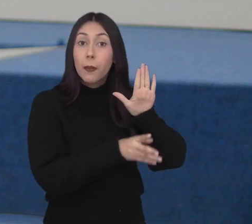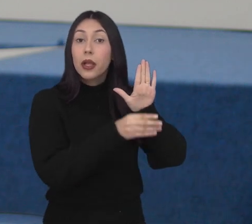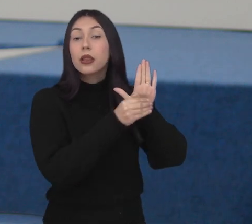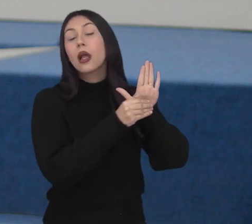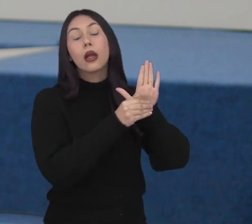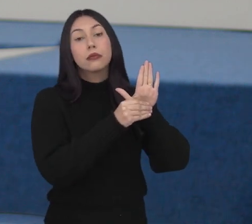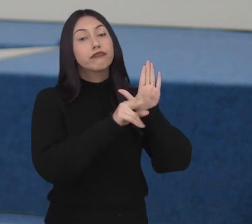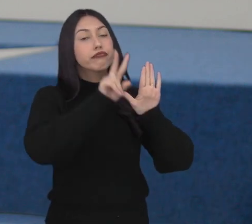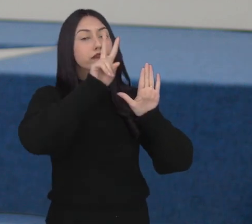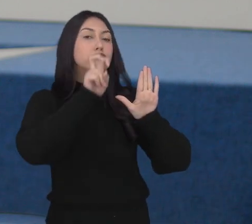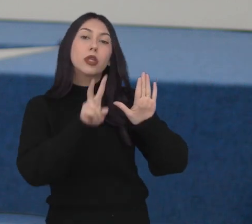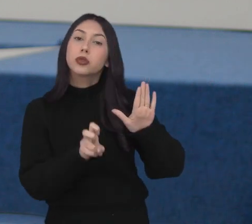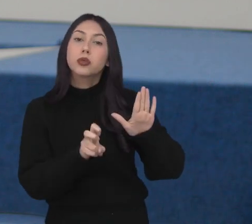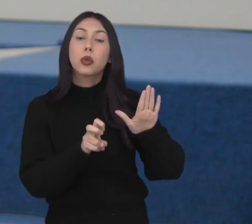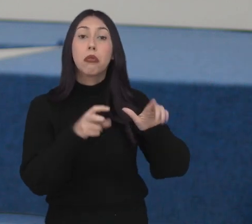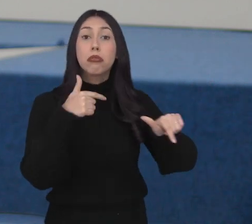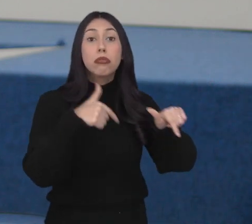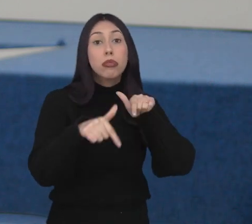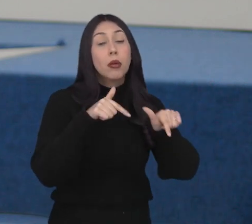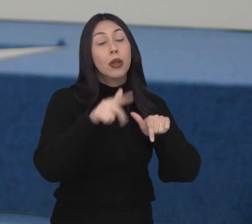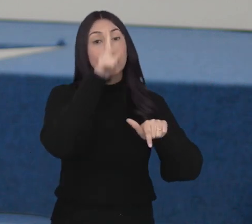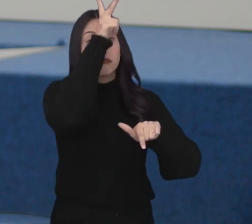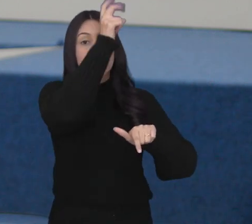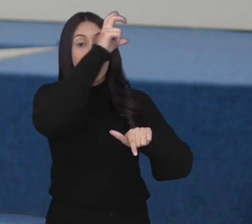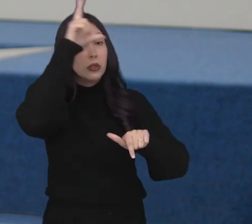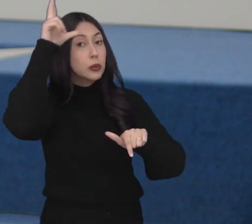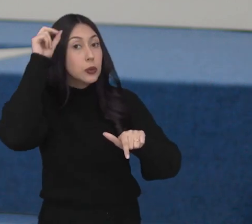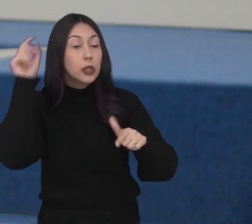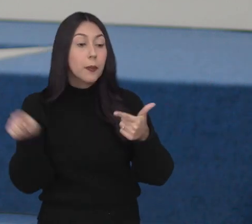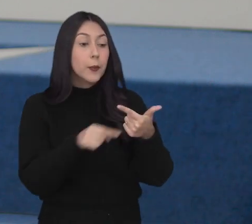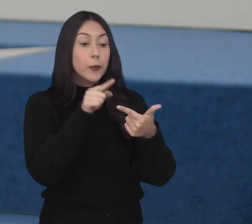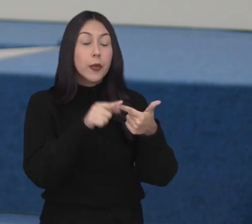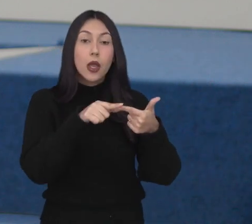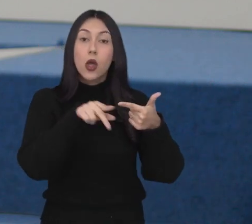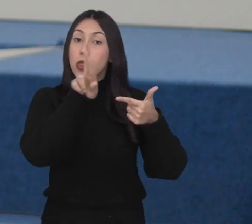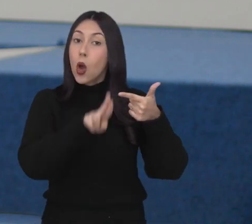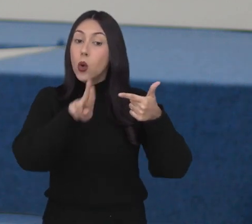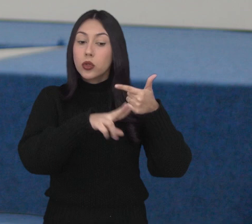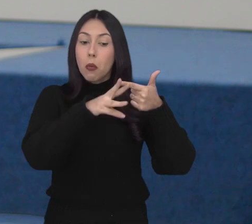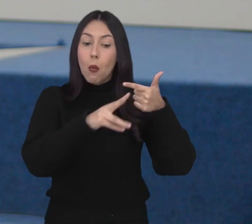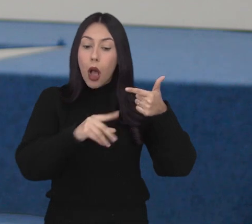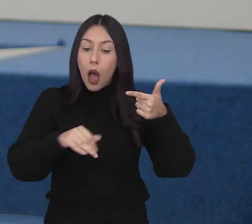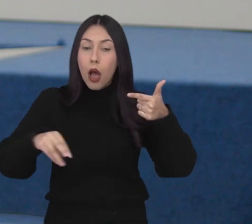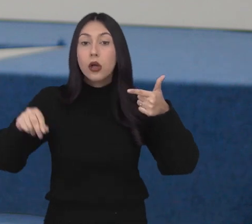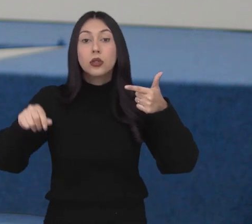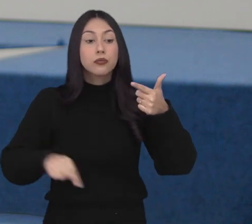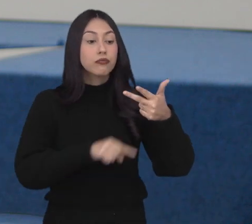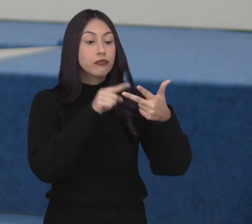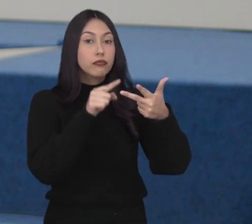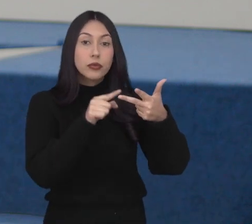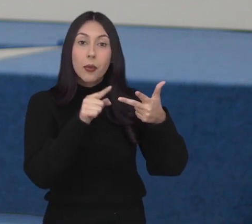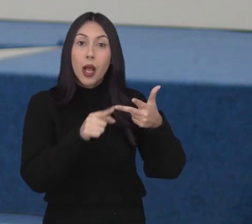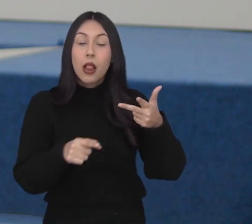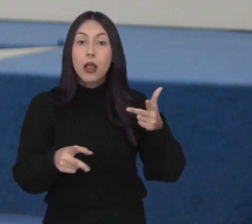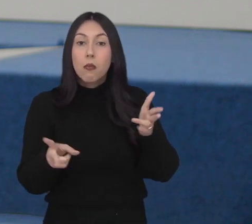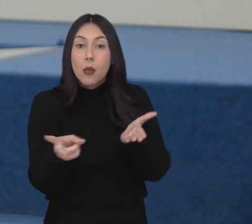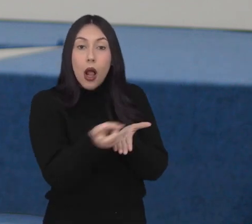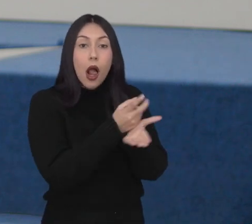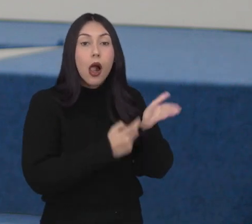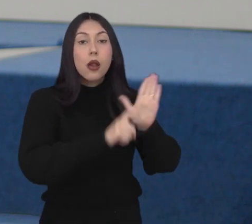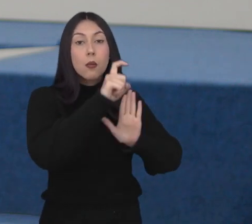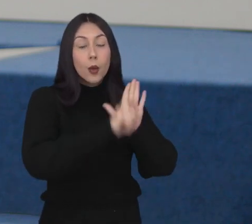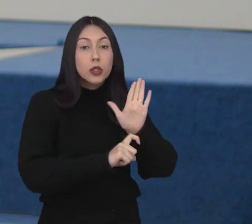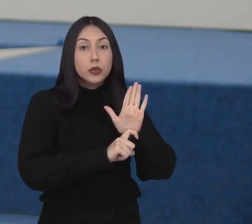lei complementar estão assuntos ligados a serviços públicos do município, uso e ocupação do solo